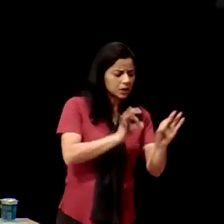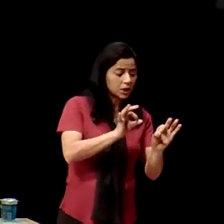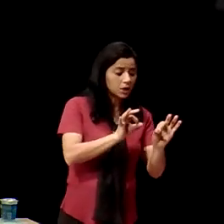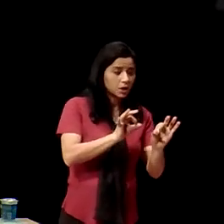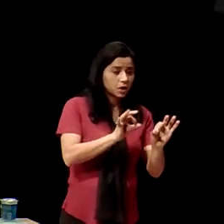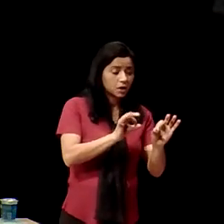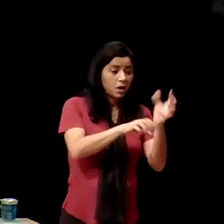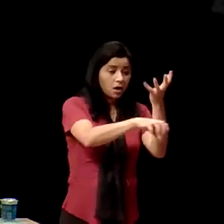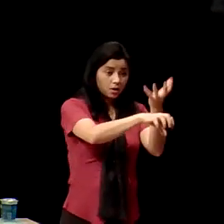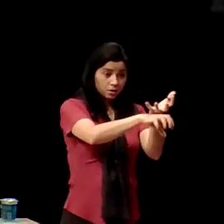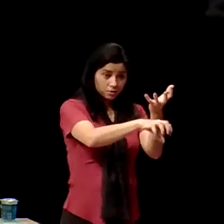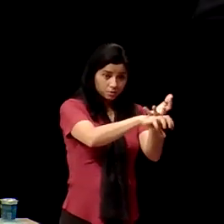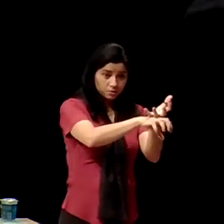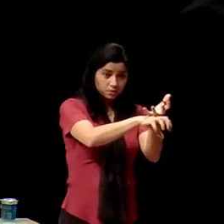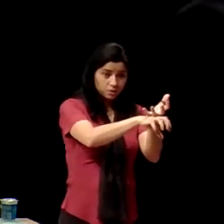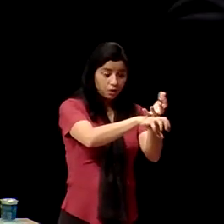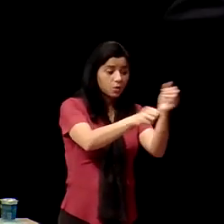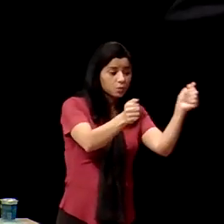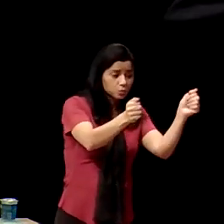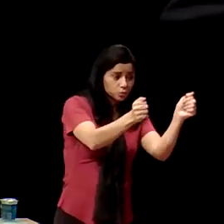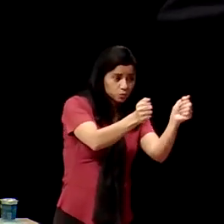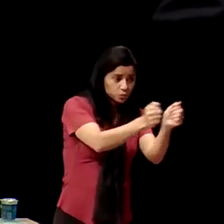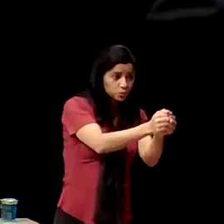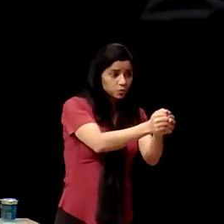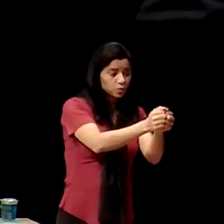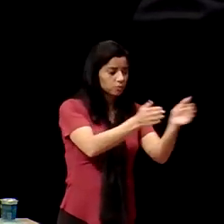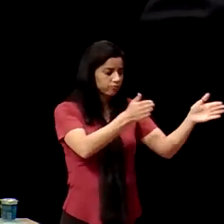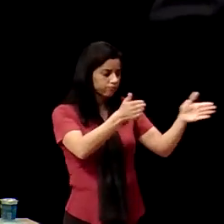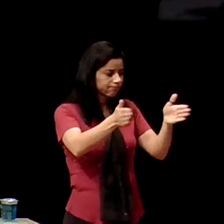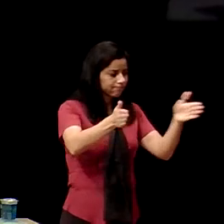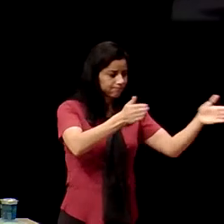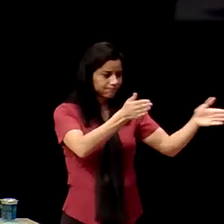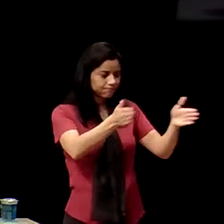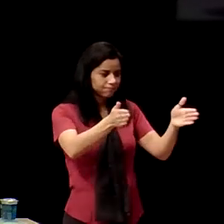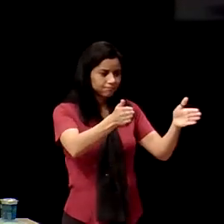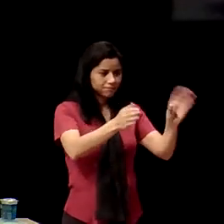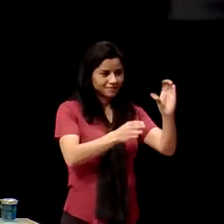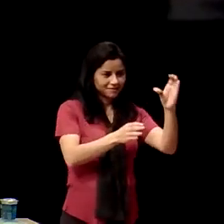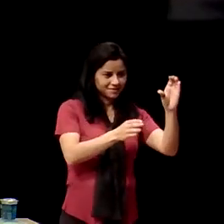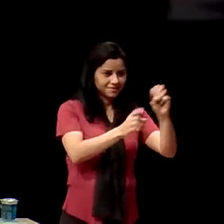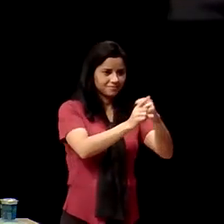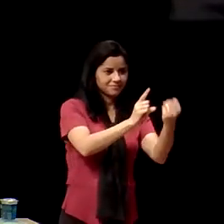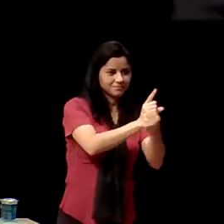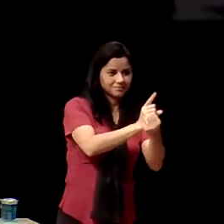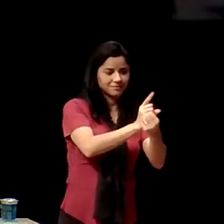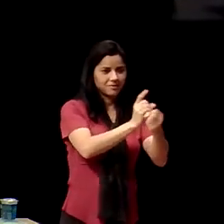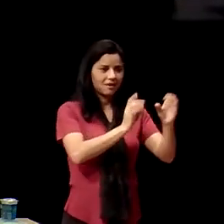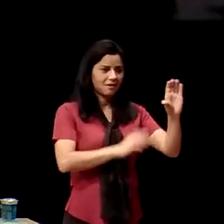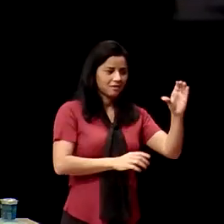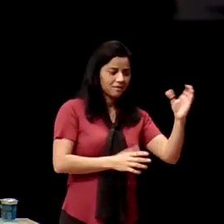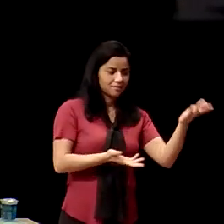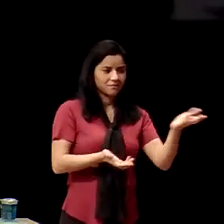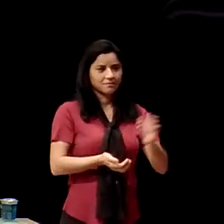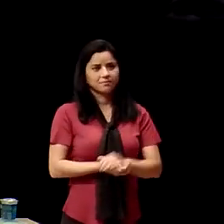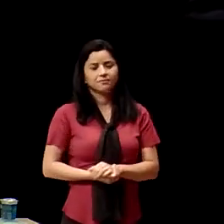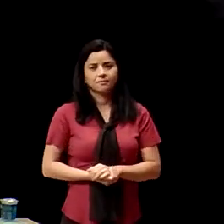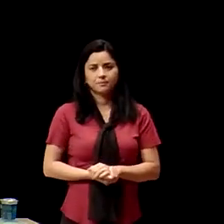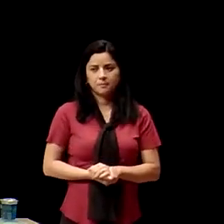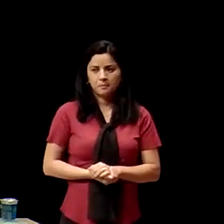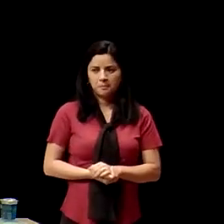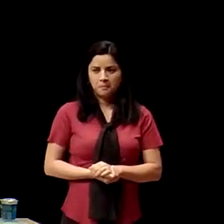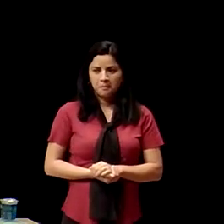disciplina entre as ciências sociais e científicas. As a branch of research and